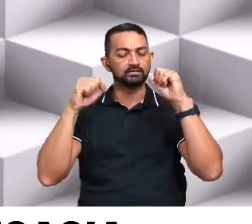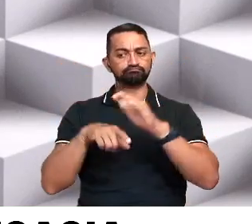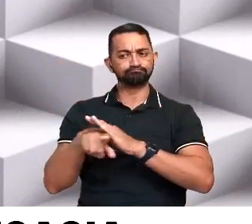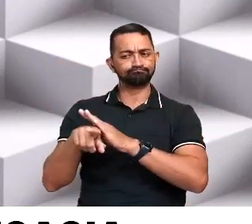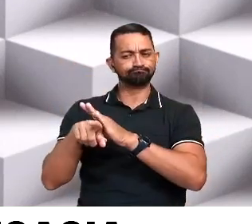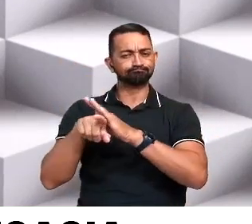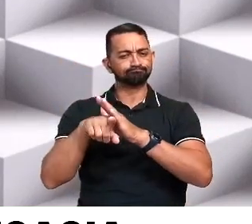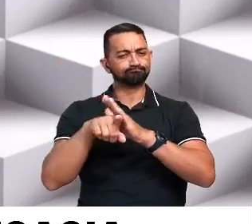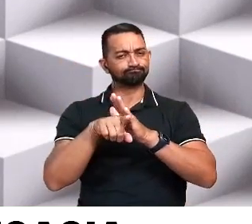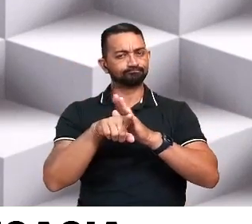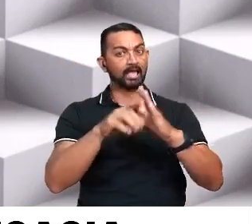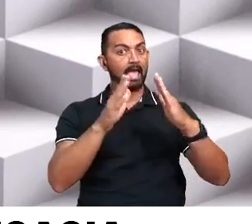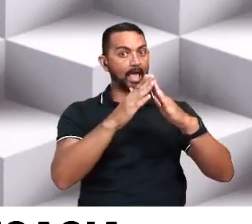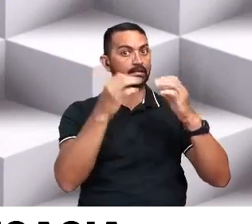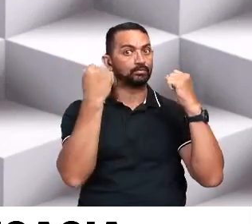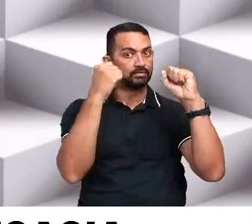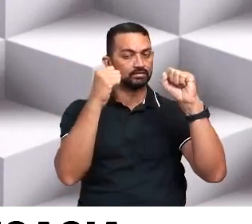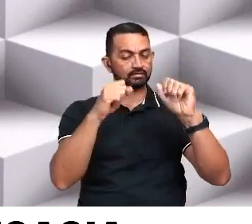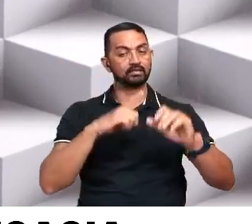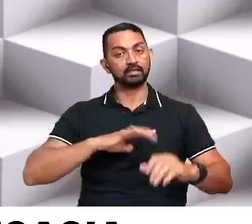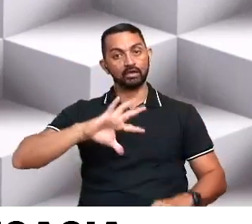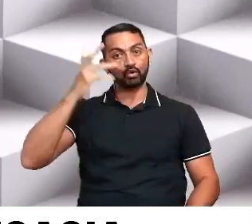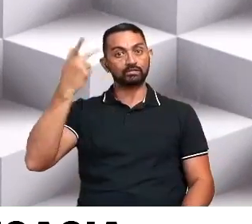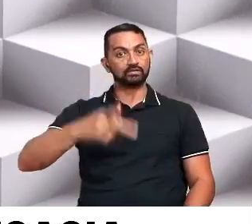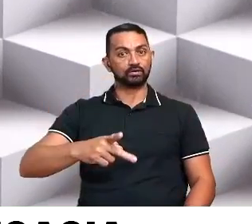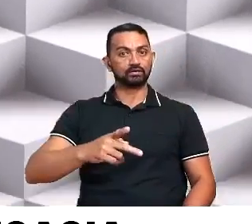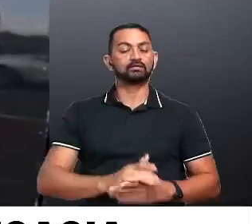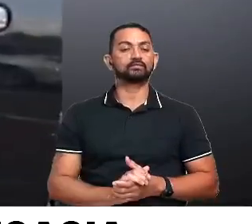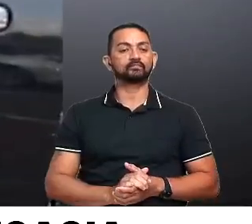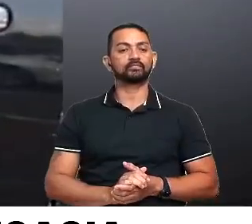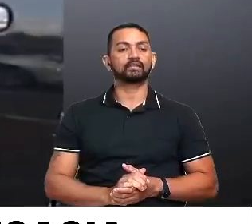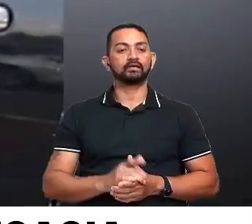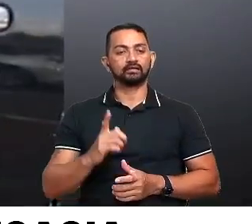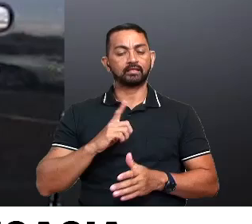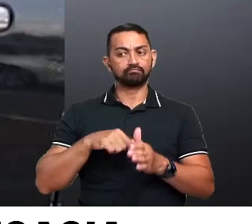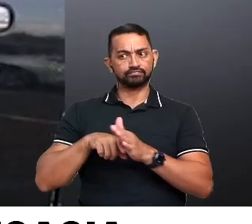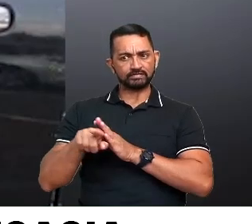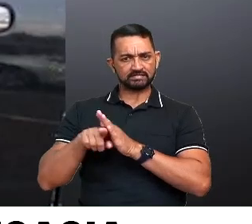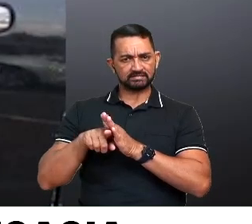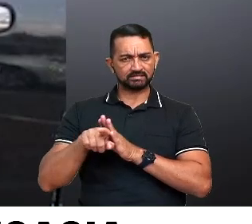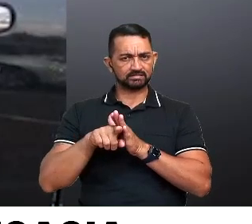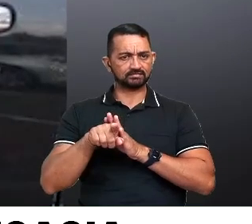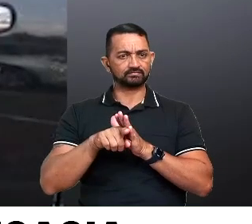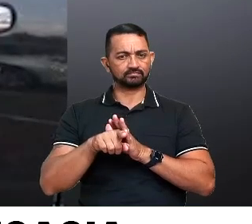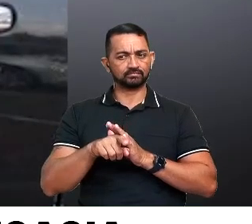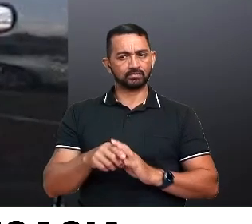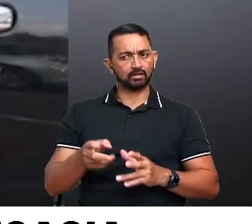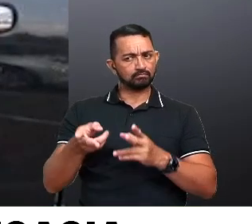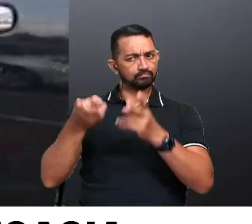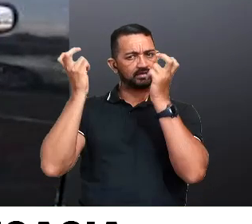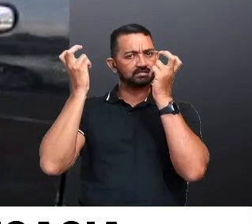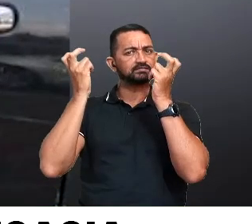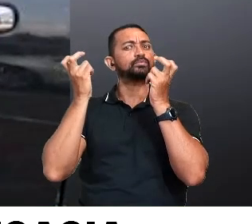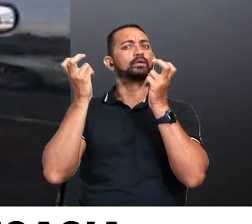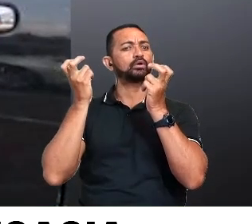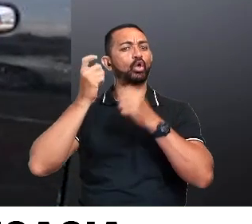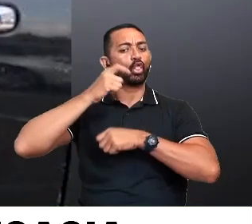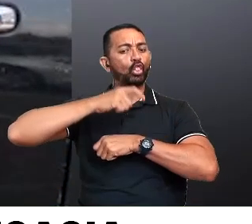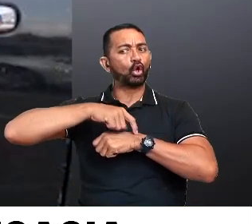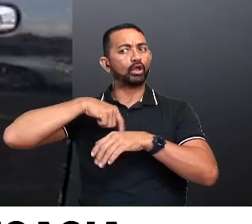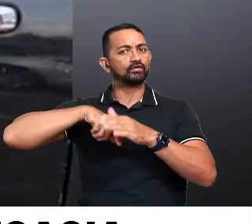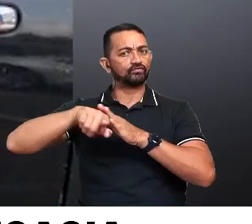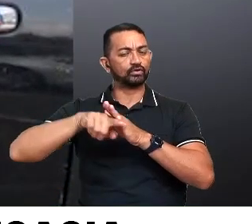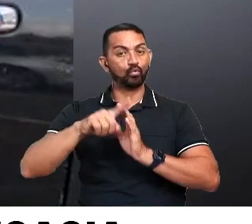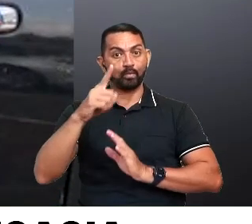Academias da região da Cidade esse caso ocorreu aqui na cidade quando eles estavam fazendo a fiscalização notaram ali